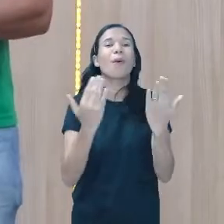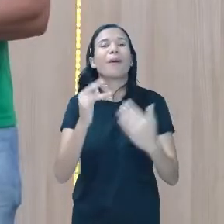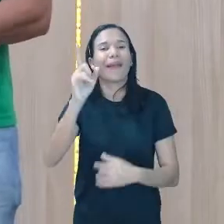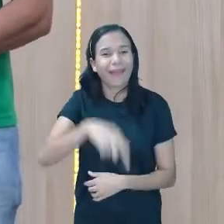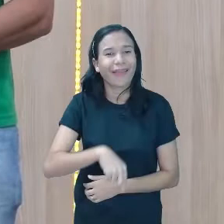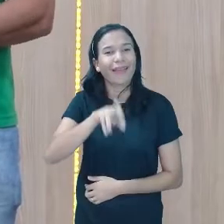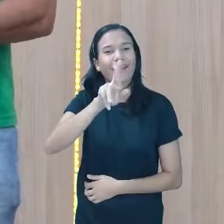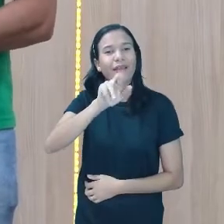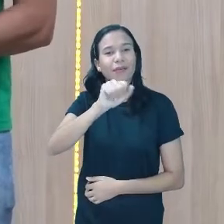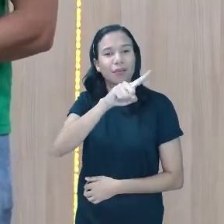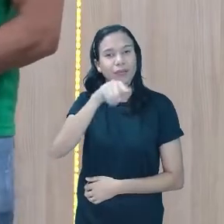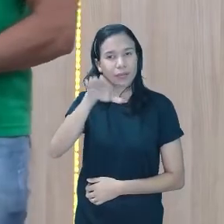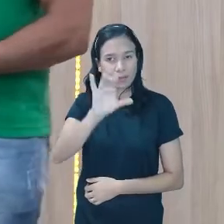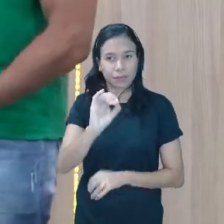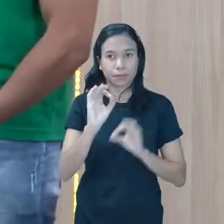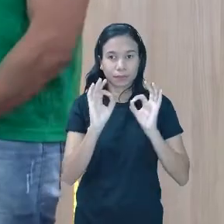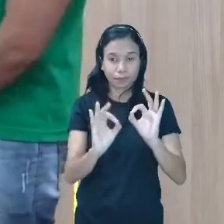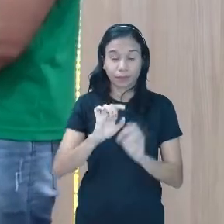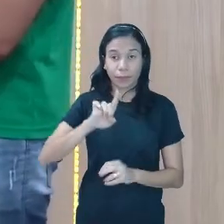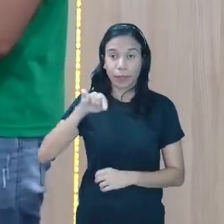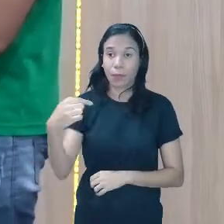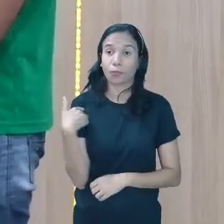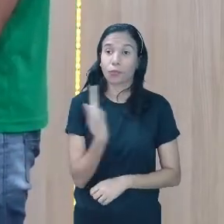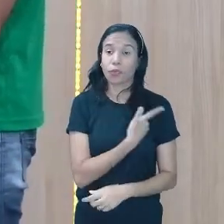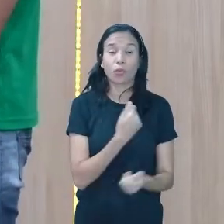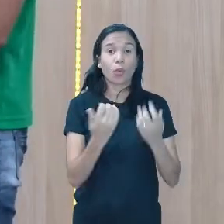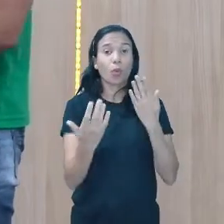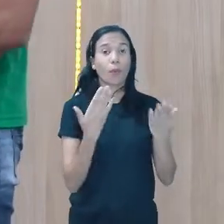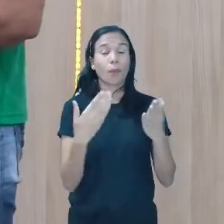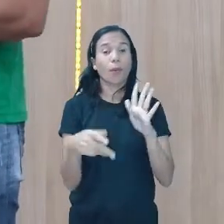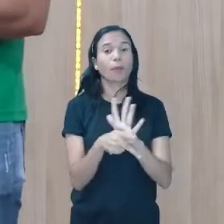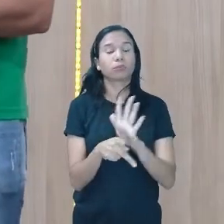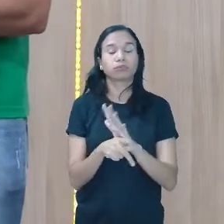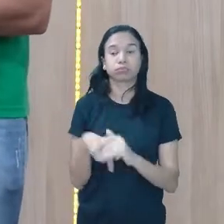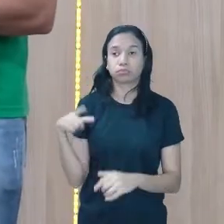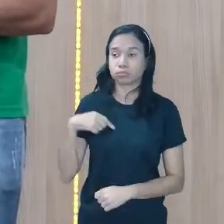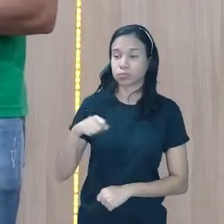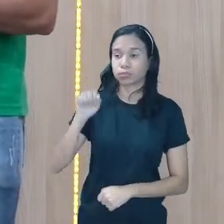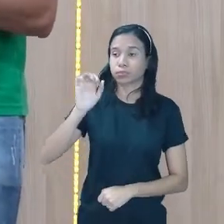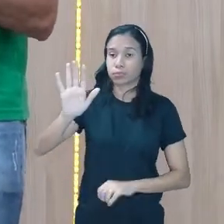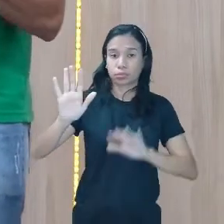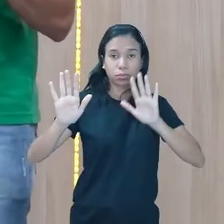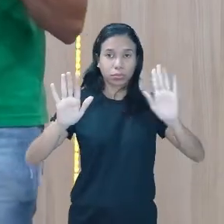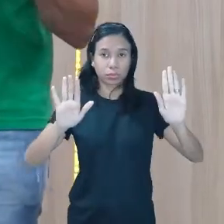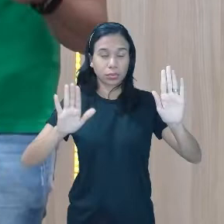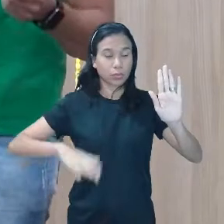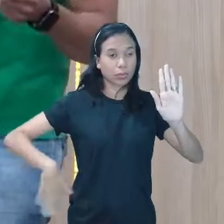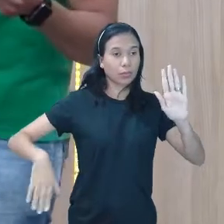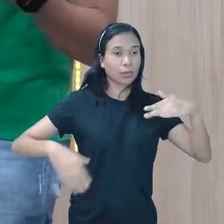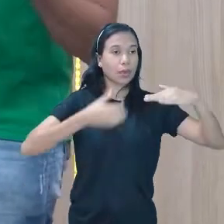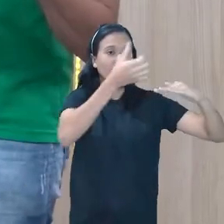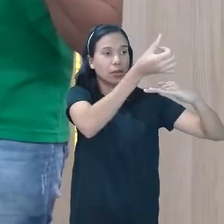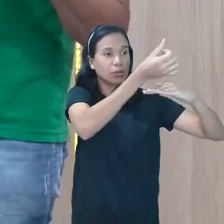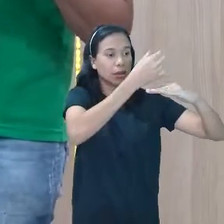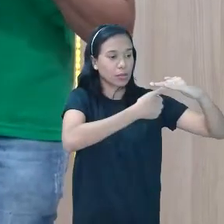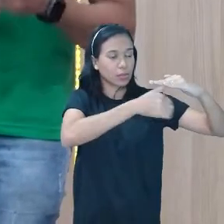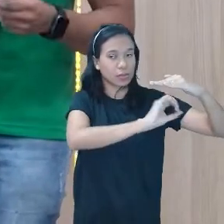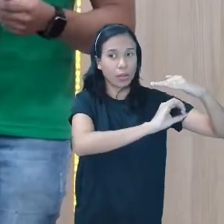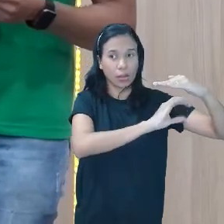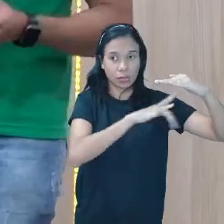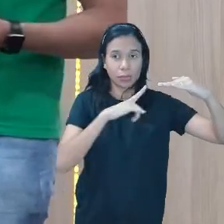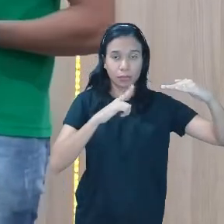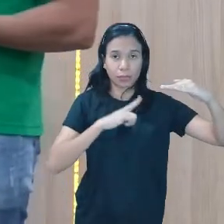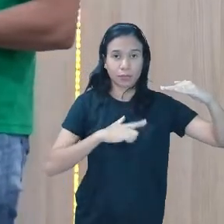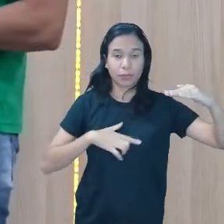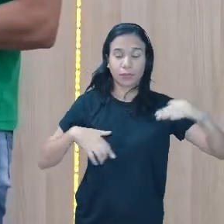uma razão, certo? E depois a gente comparou essas duas razões. Eu tenho 6 num total de